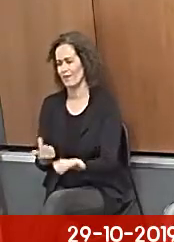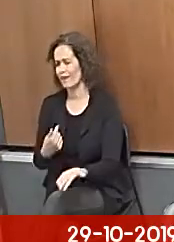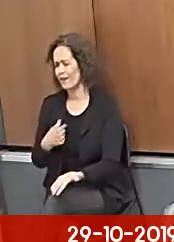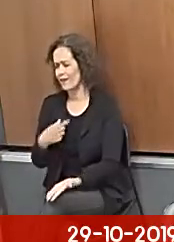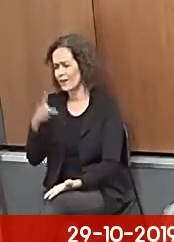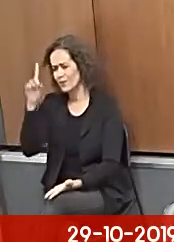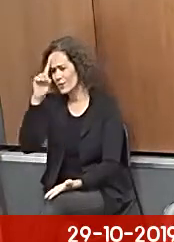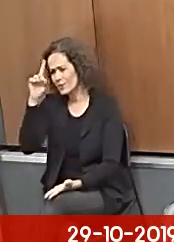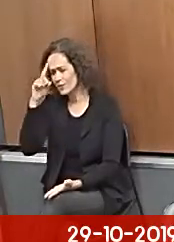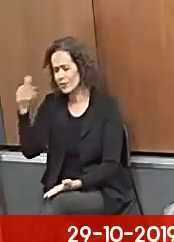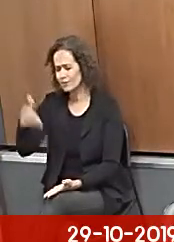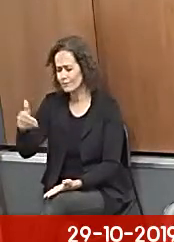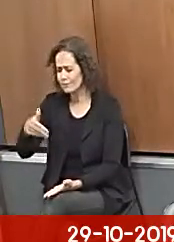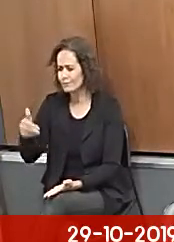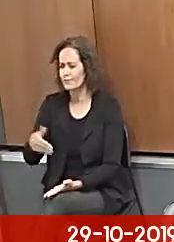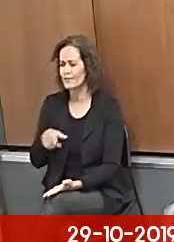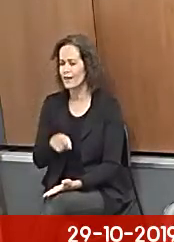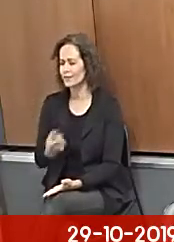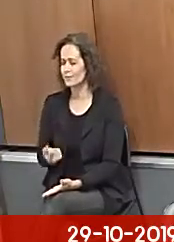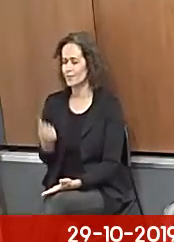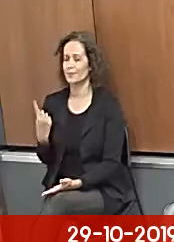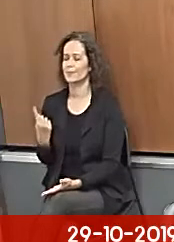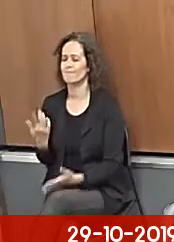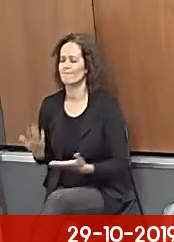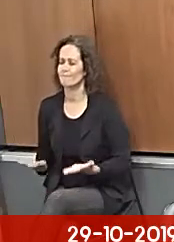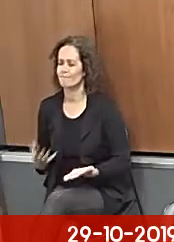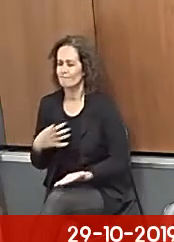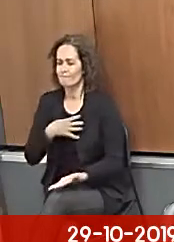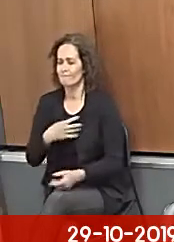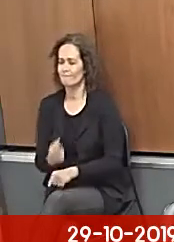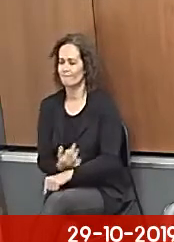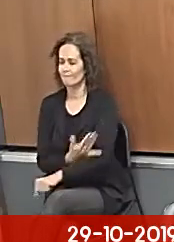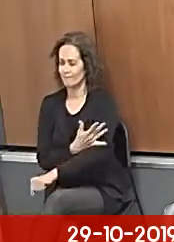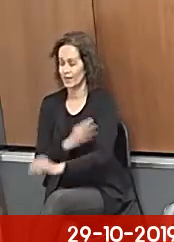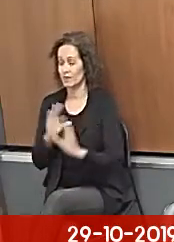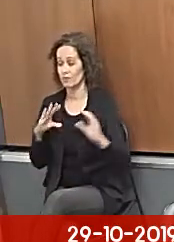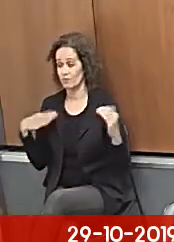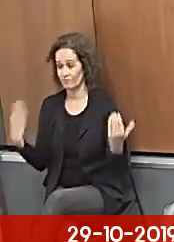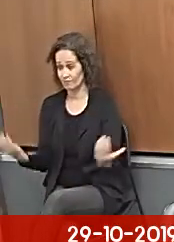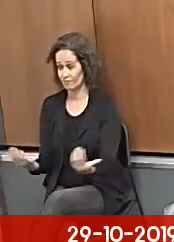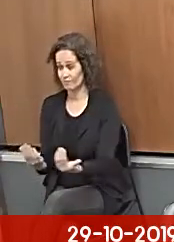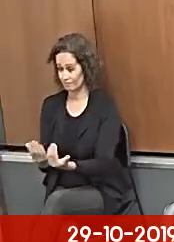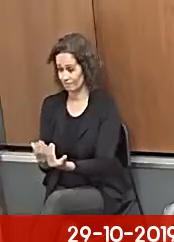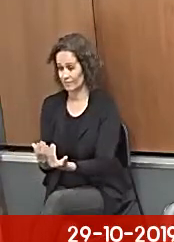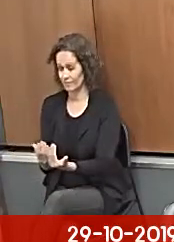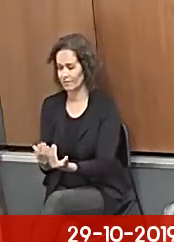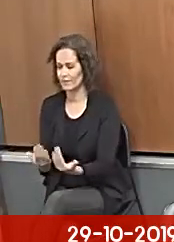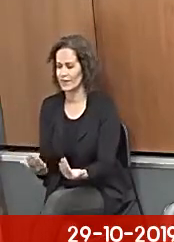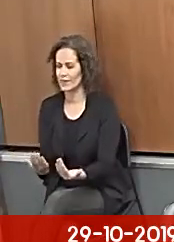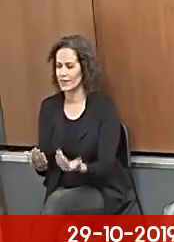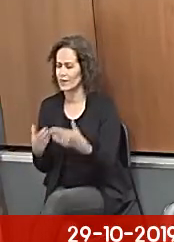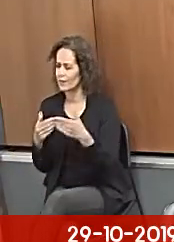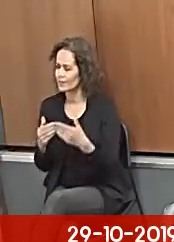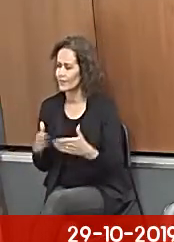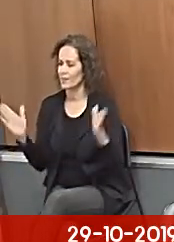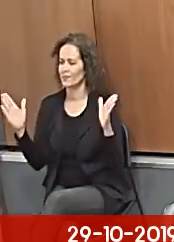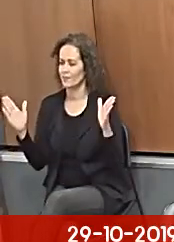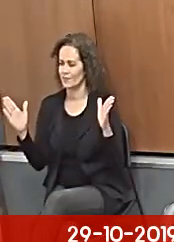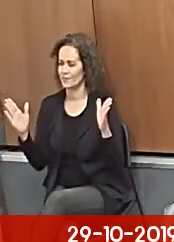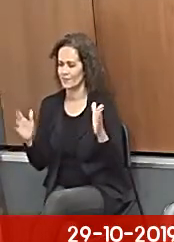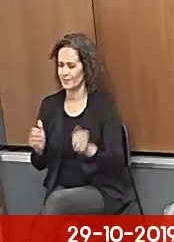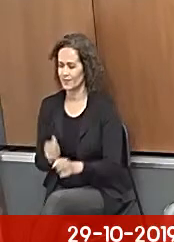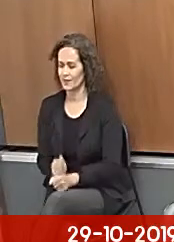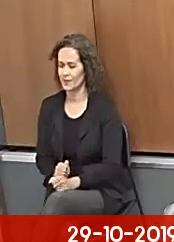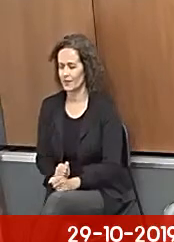toda, eu estou lá todo dia. É uma coisa, é muito comovente isso. E o Mineirão, ele está de portas abertas, a gente vai